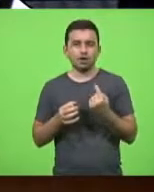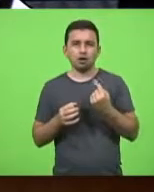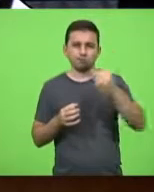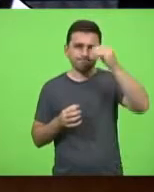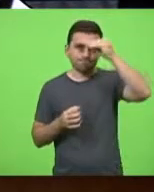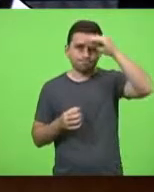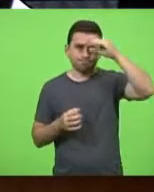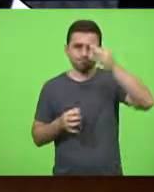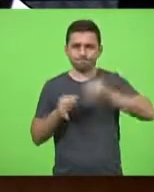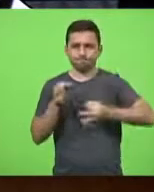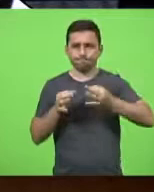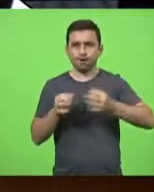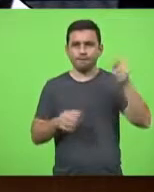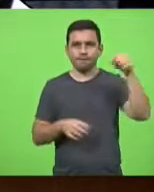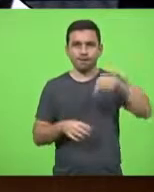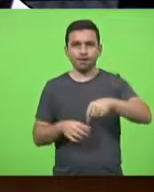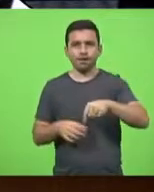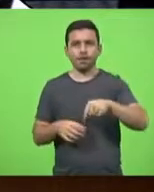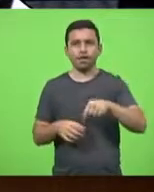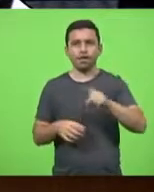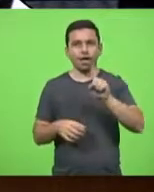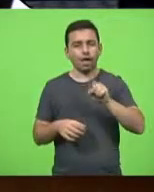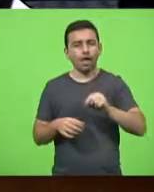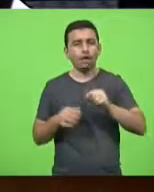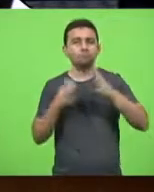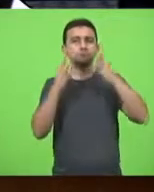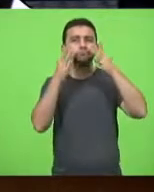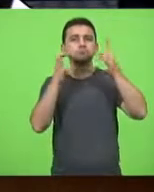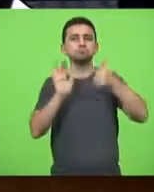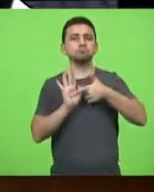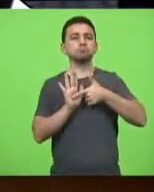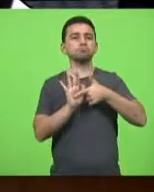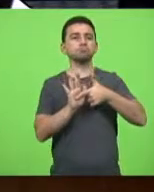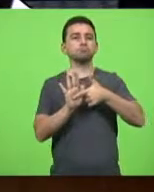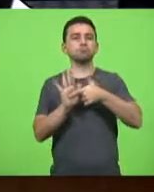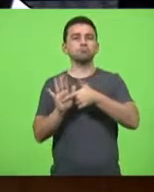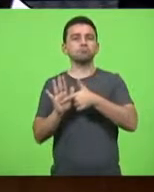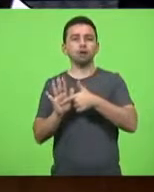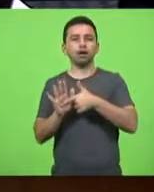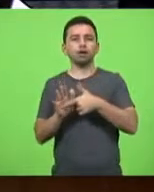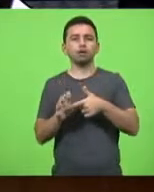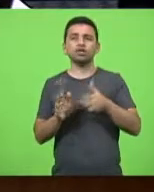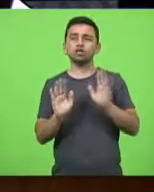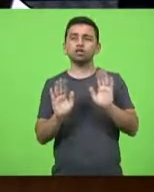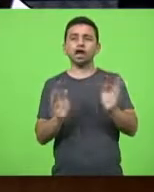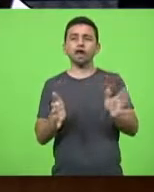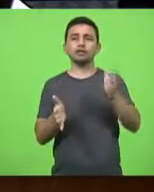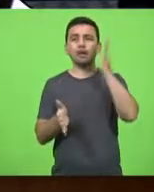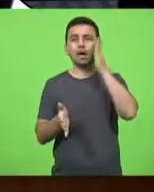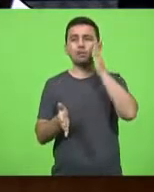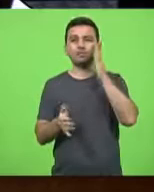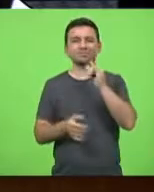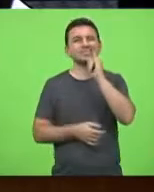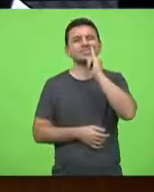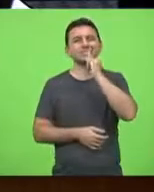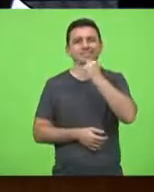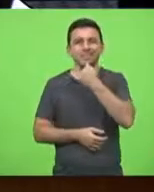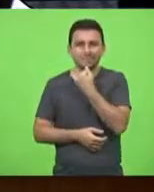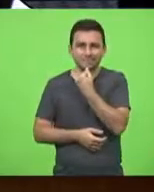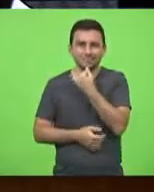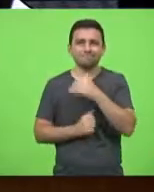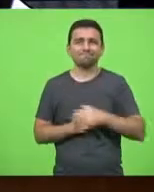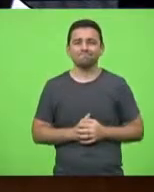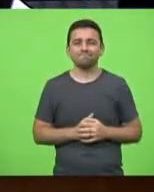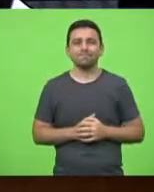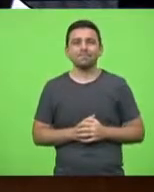vem para cá participar de um teatro, de um jogo de cartas marcadas. E isso é triste. Isso é